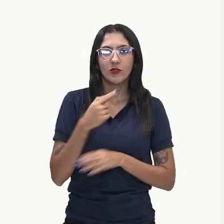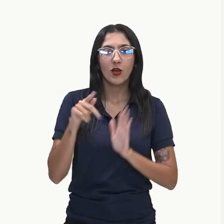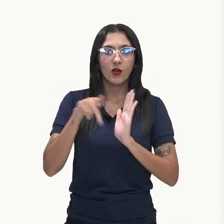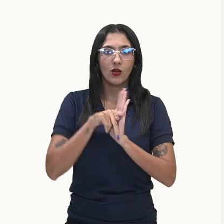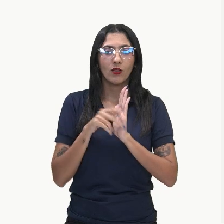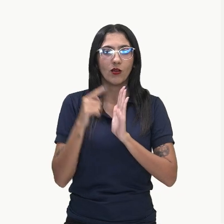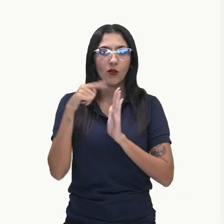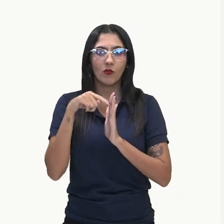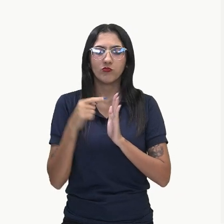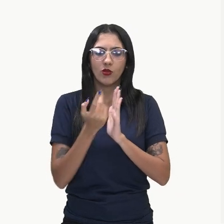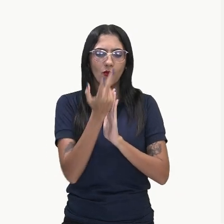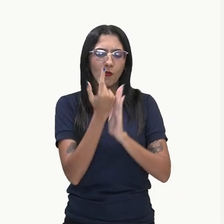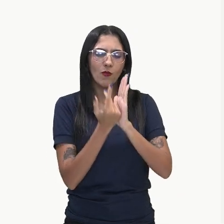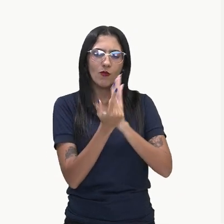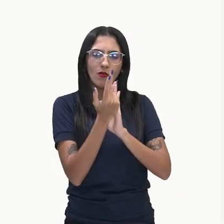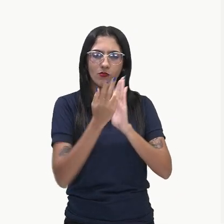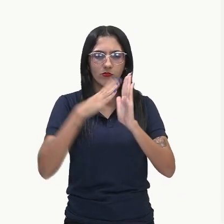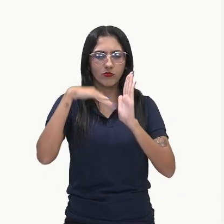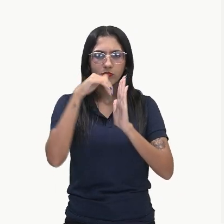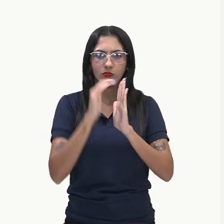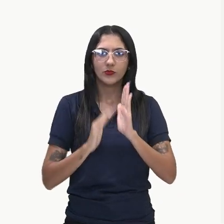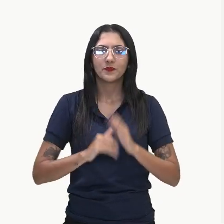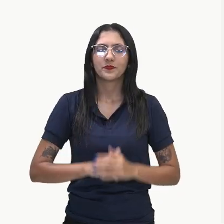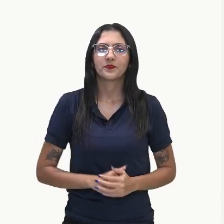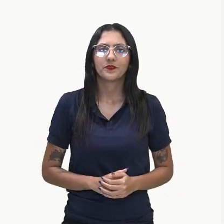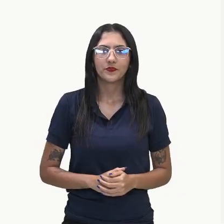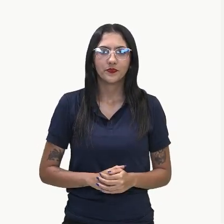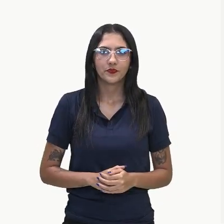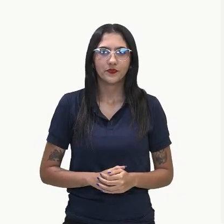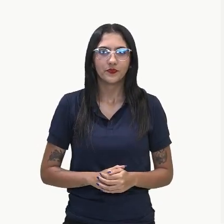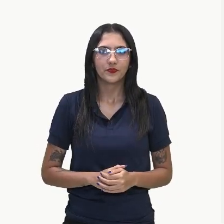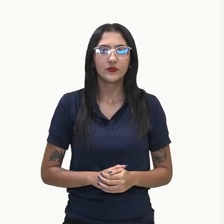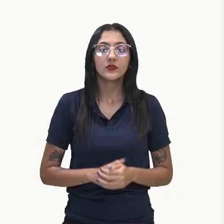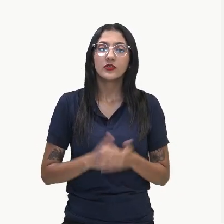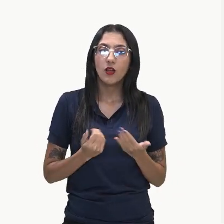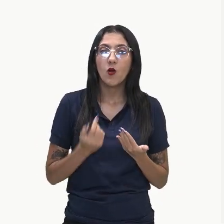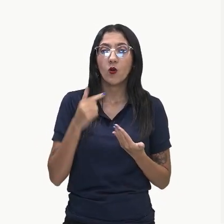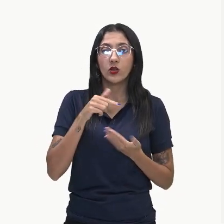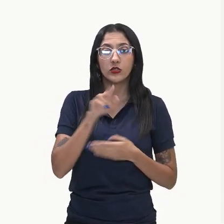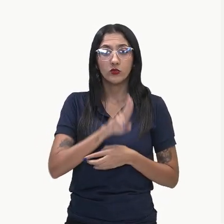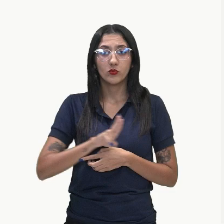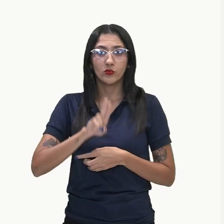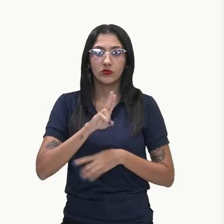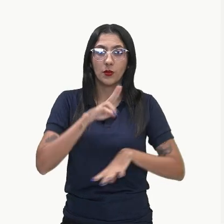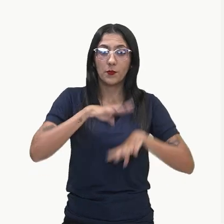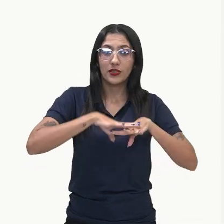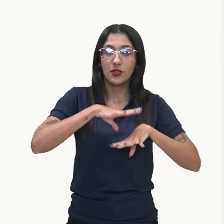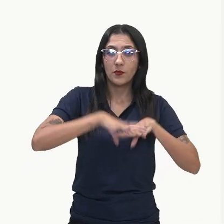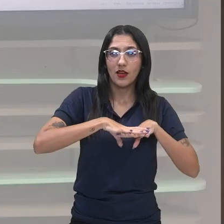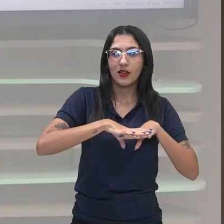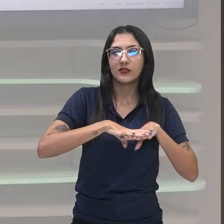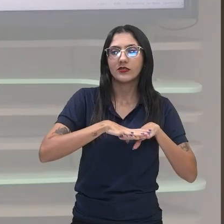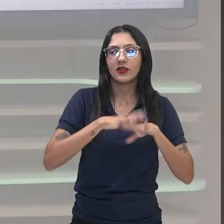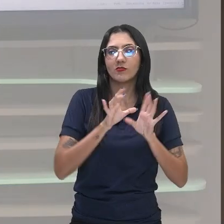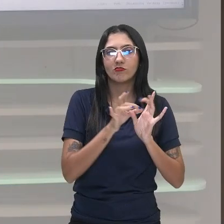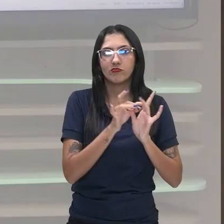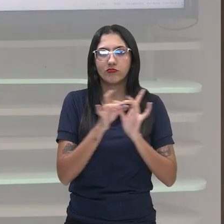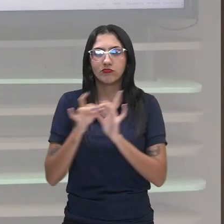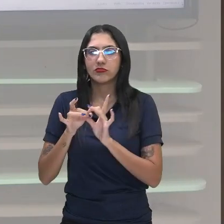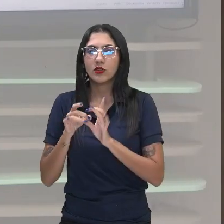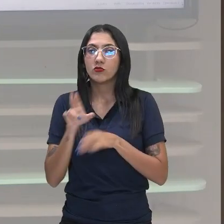o espectador. Então, a partir do momento quando ele utiliza a matemática, utilizando as